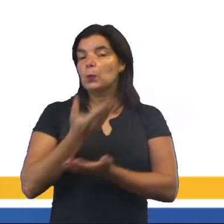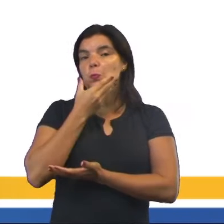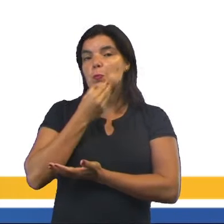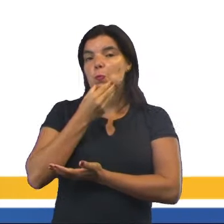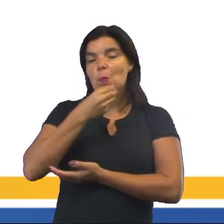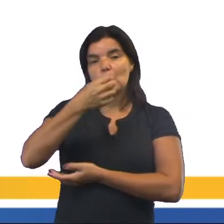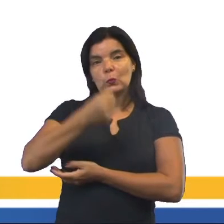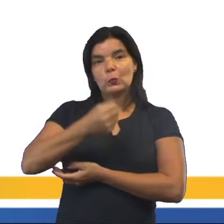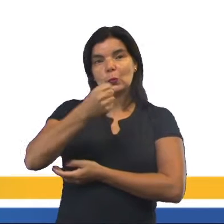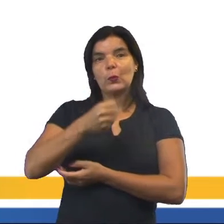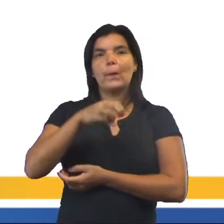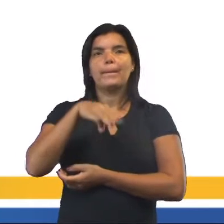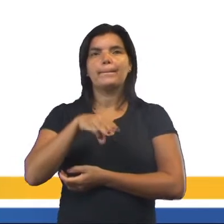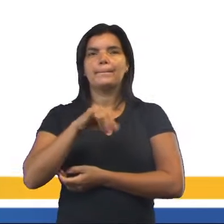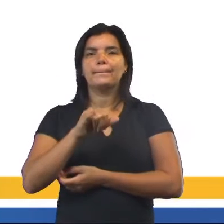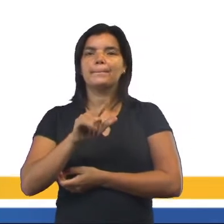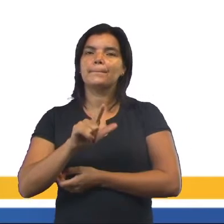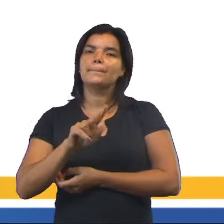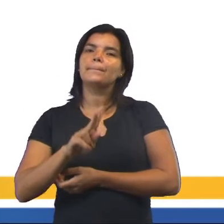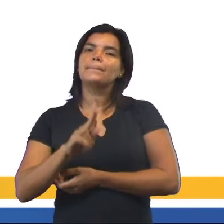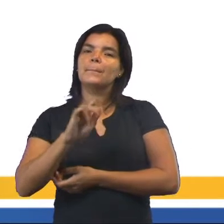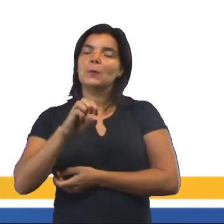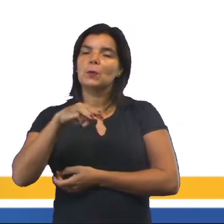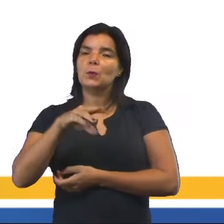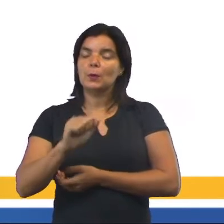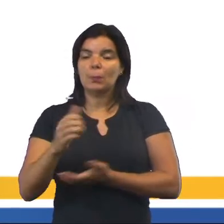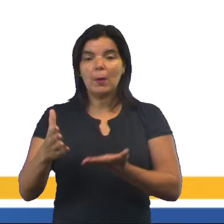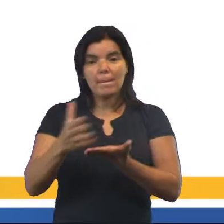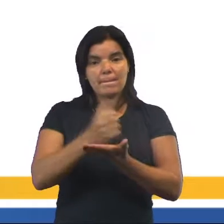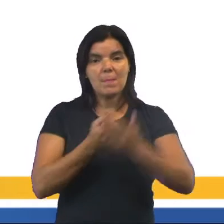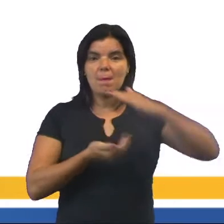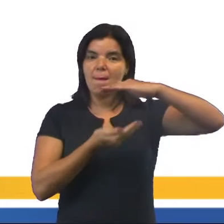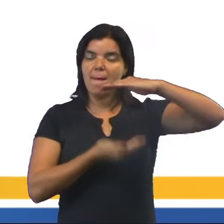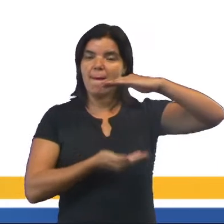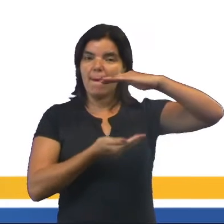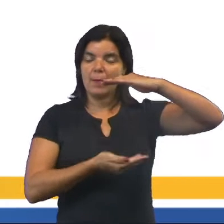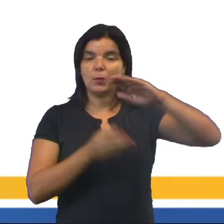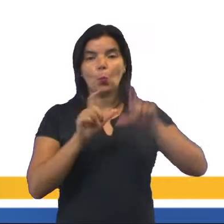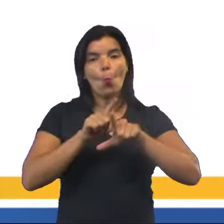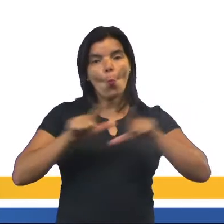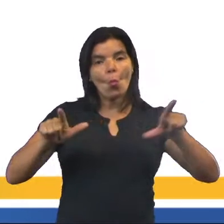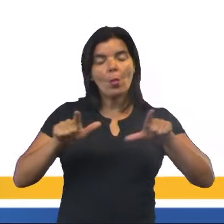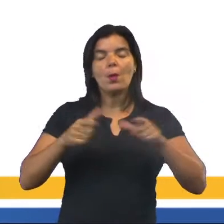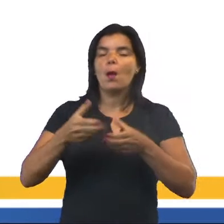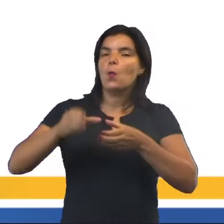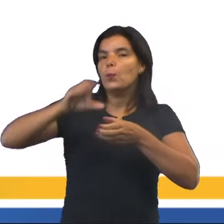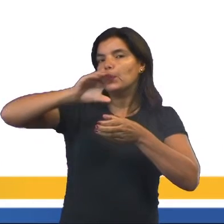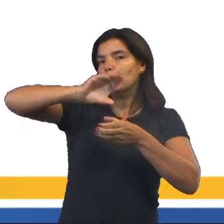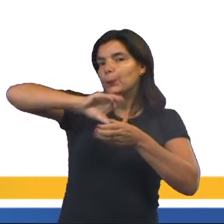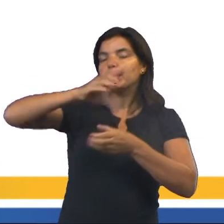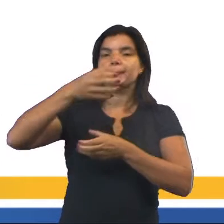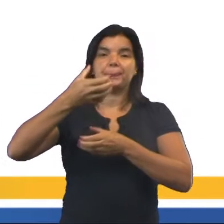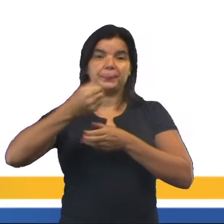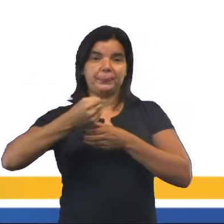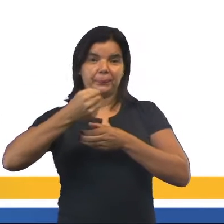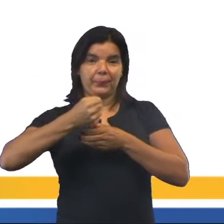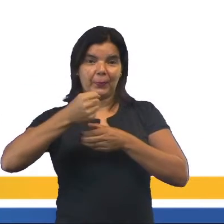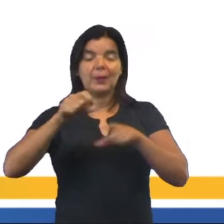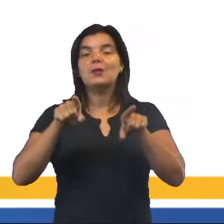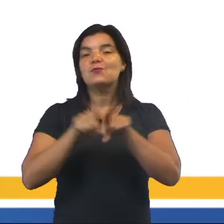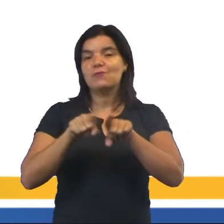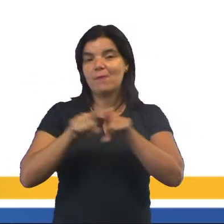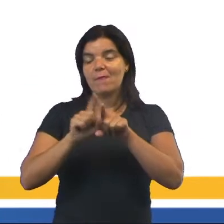homem do leite, o milkman, passava, ele recolhia as garrafas vazias, né, e colocava as